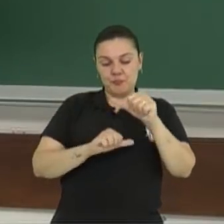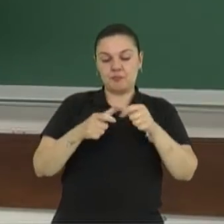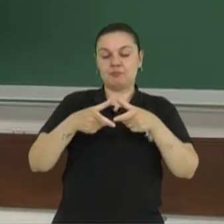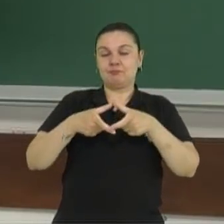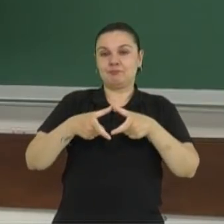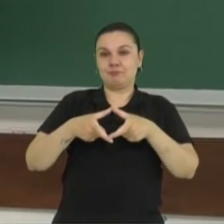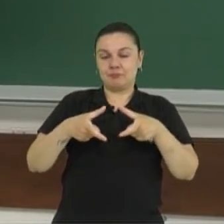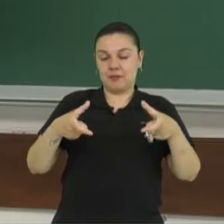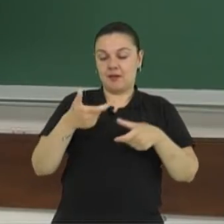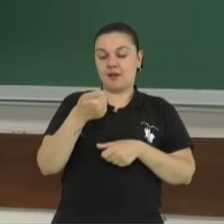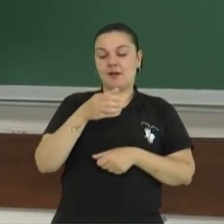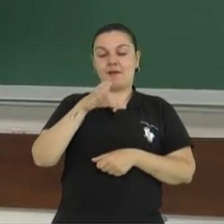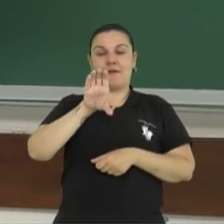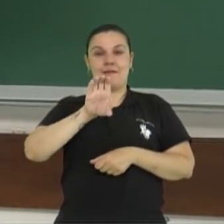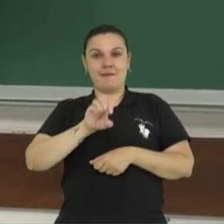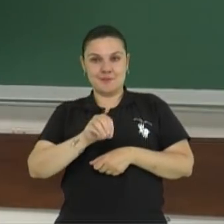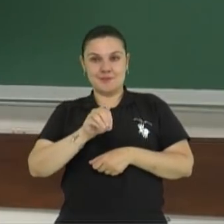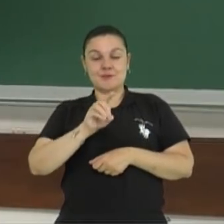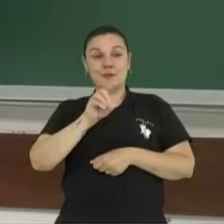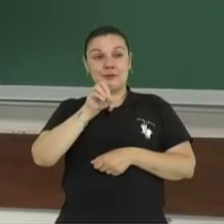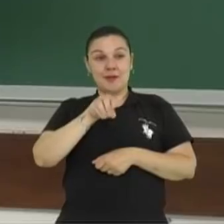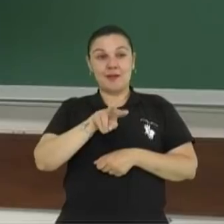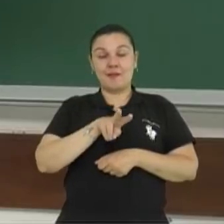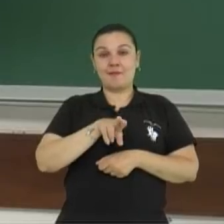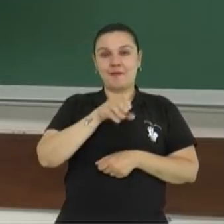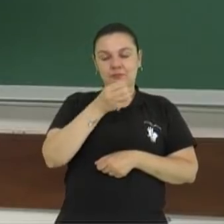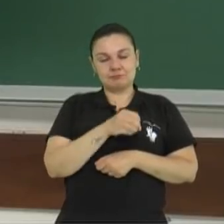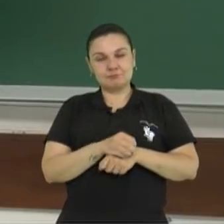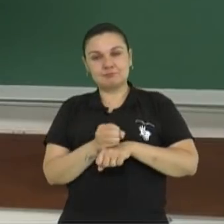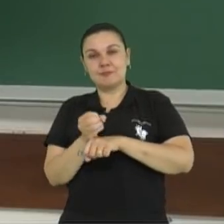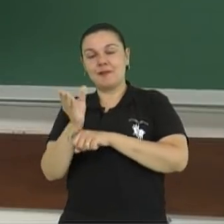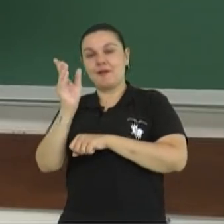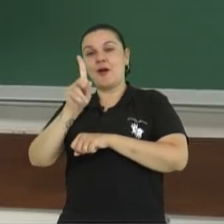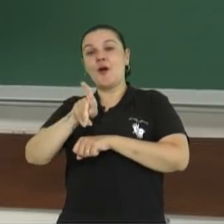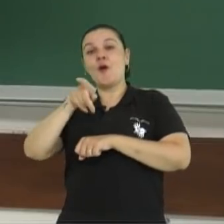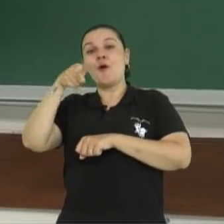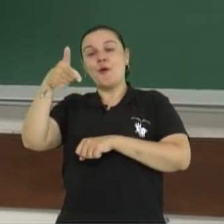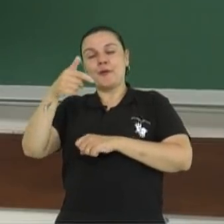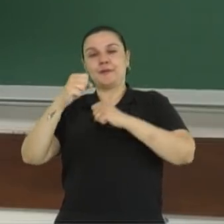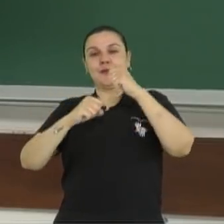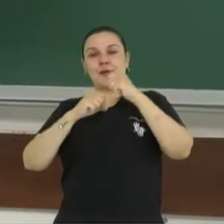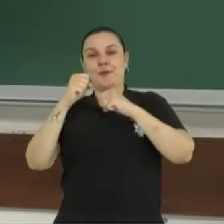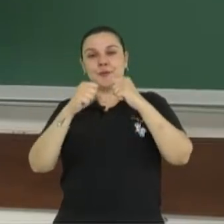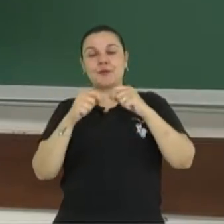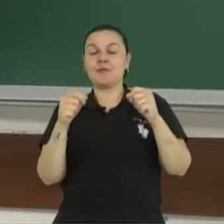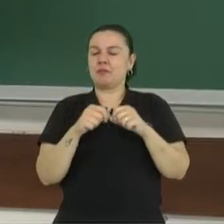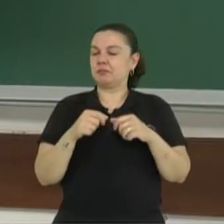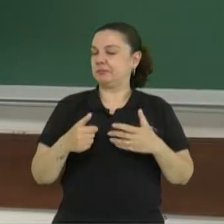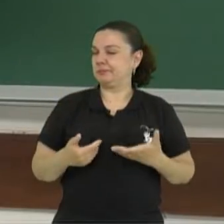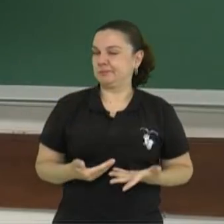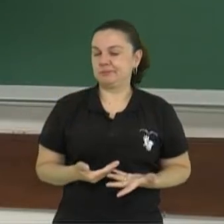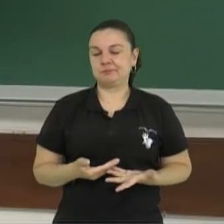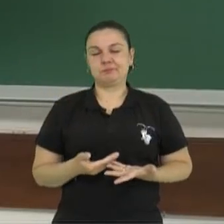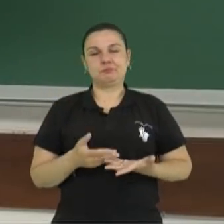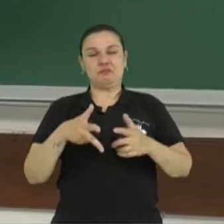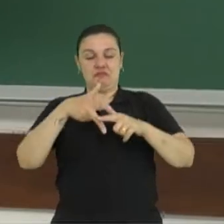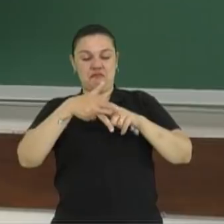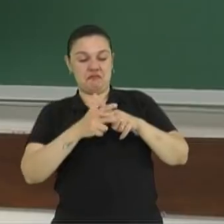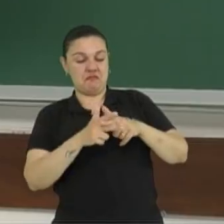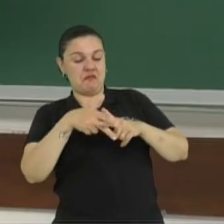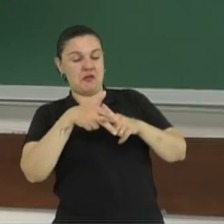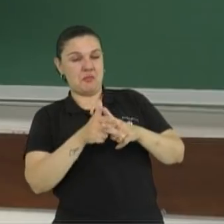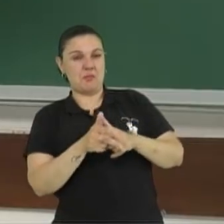né? Vamos ter o aço e esse aço ele vai ser enviado para outra indústria que ela vai transformar numa